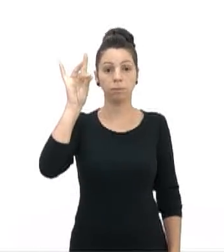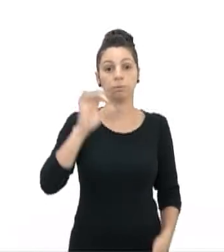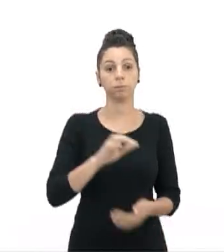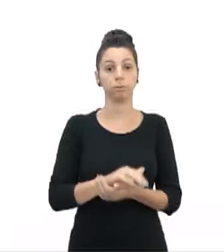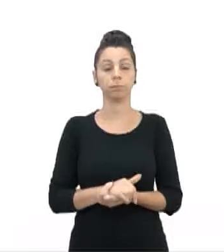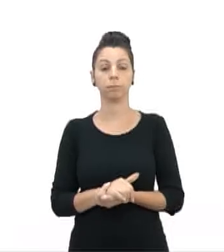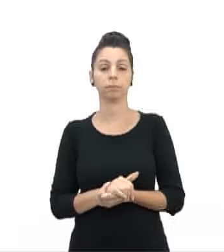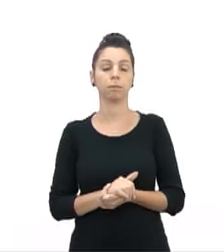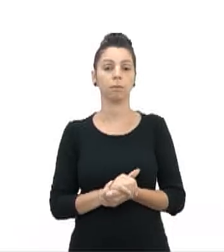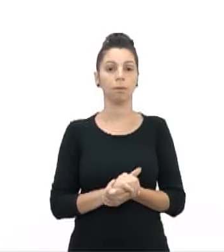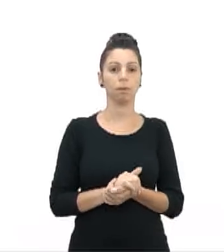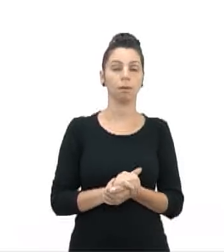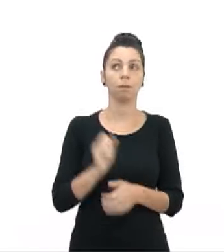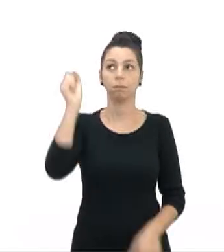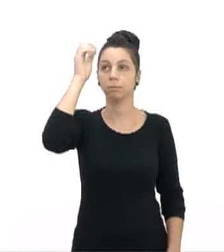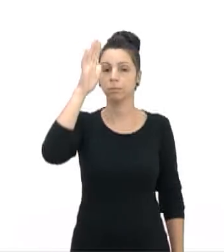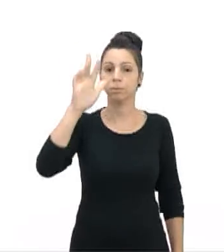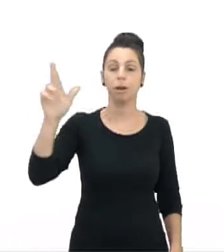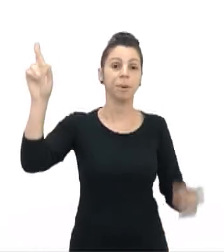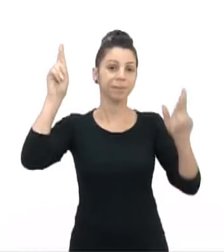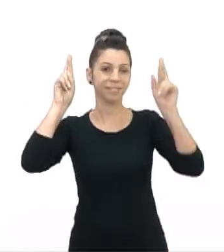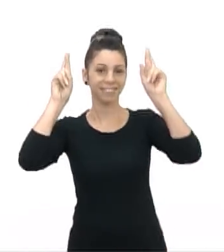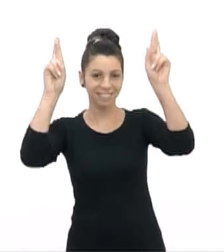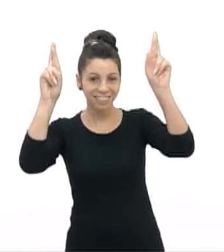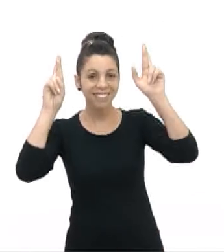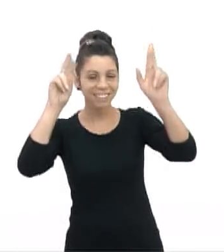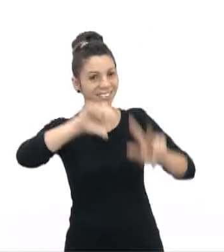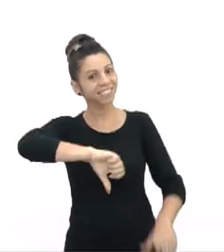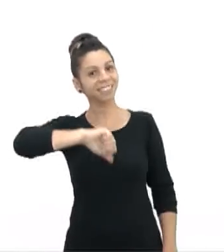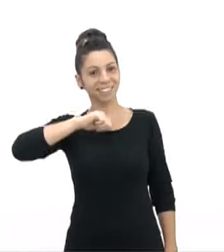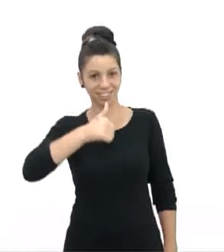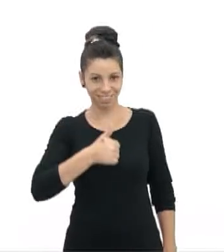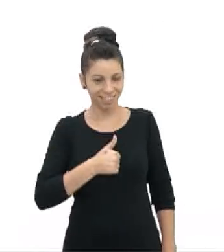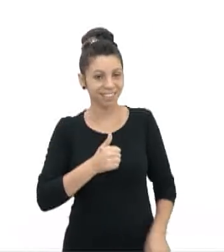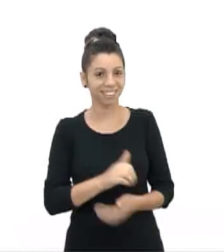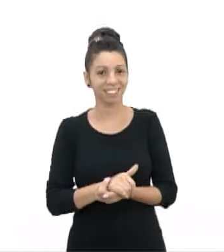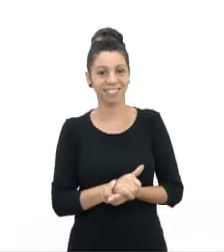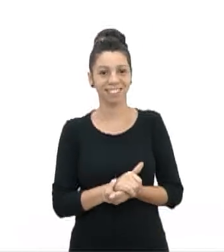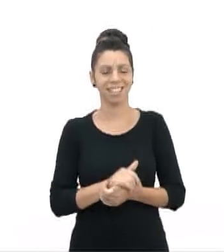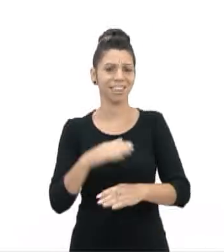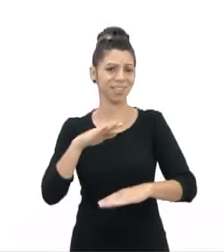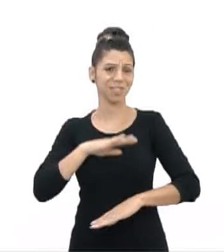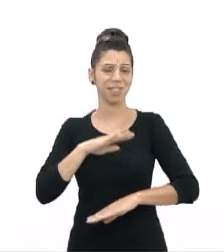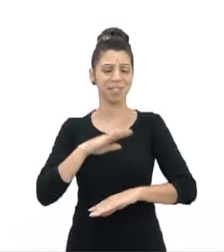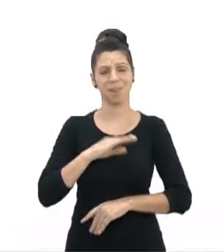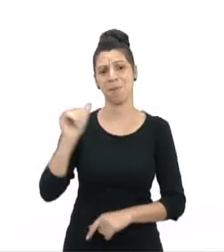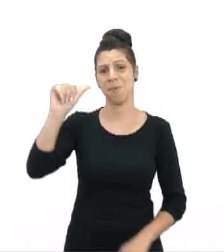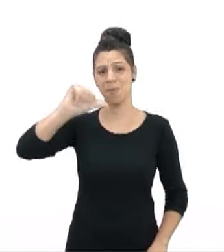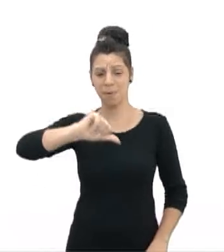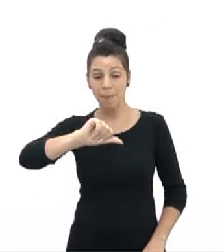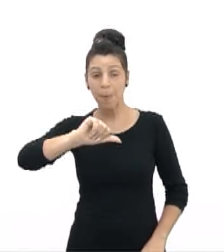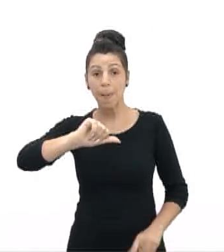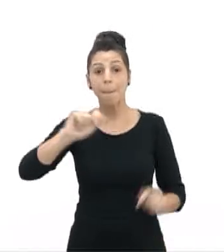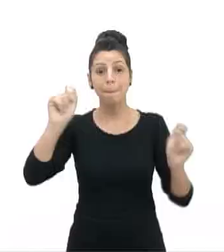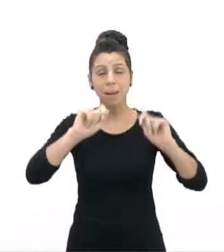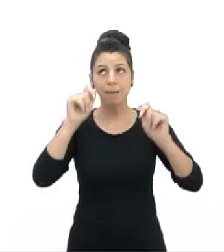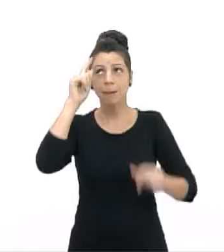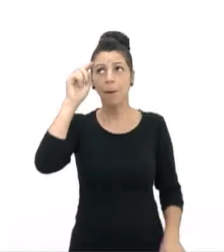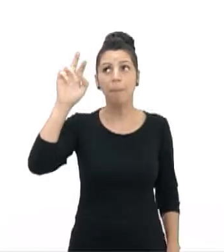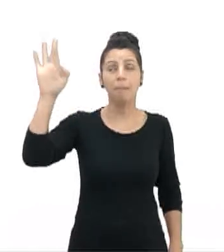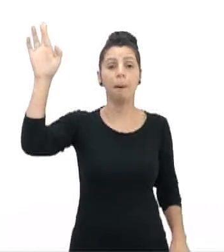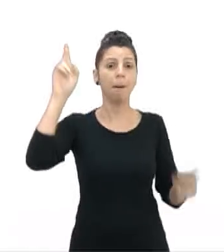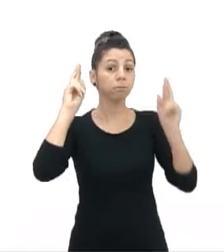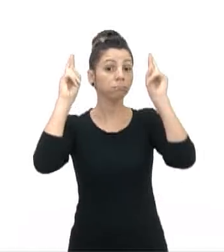selecione pensamentos de esperança e otimismo, mesmo quando a situação não for favorável. Lembrando que é um